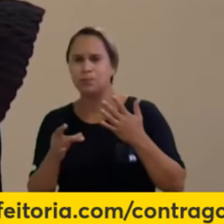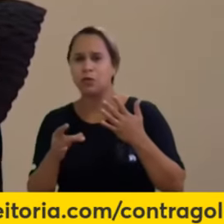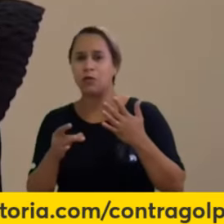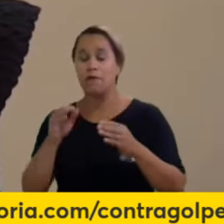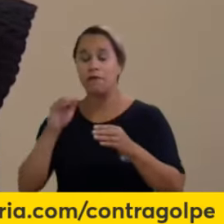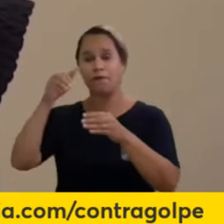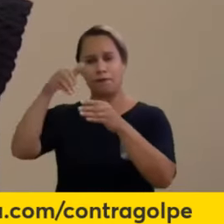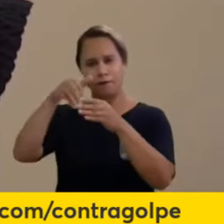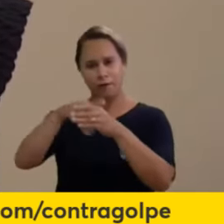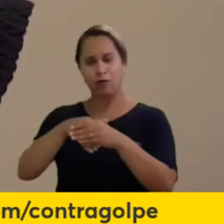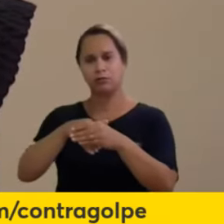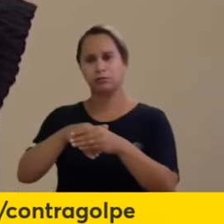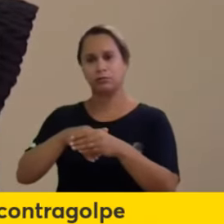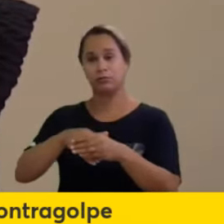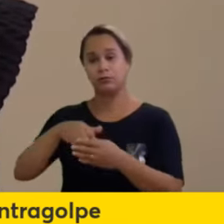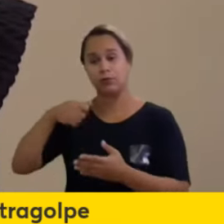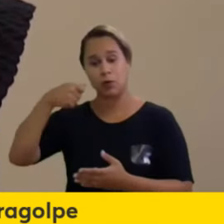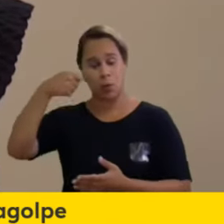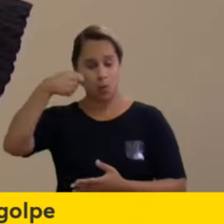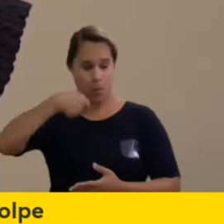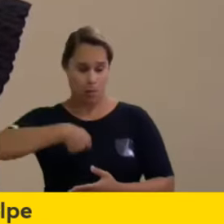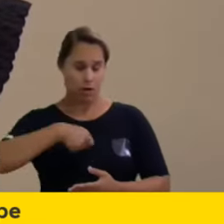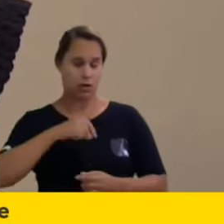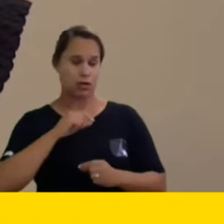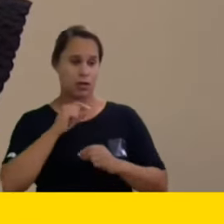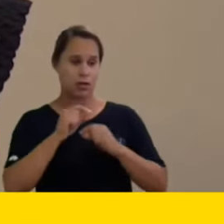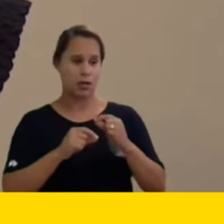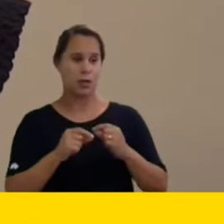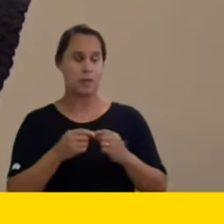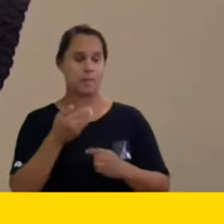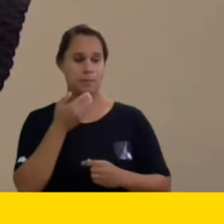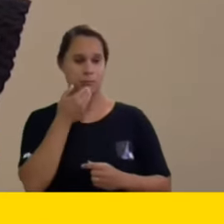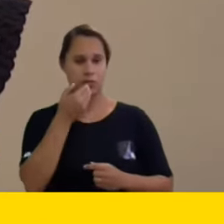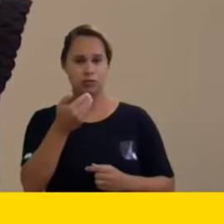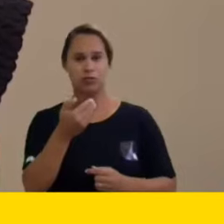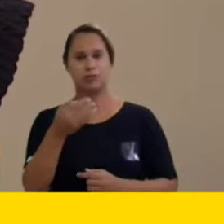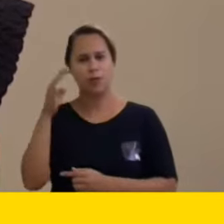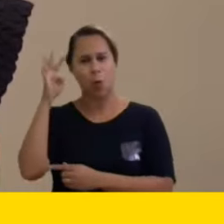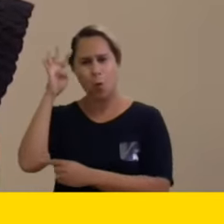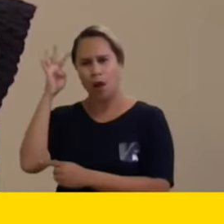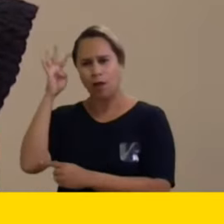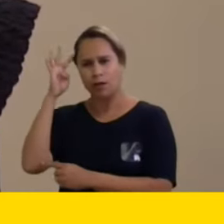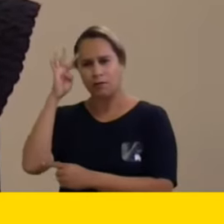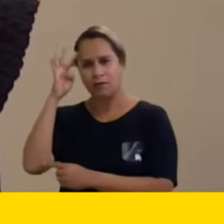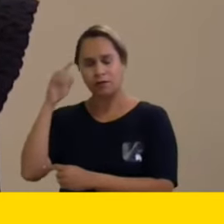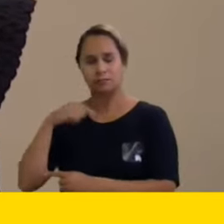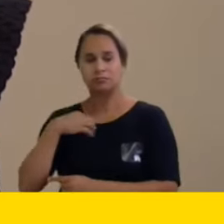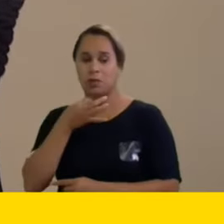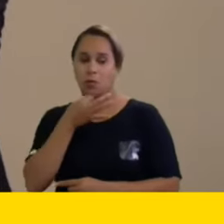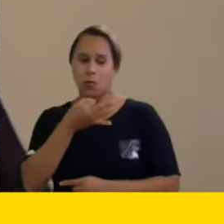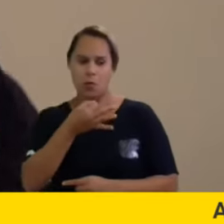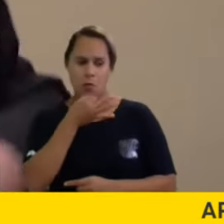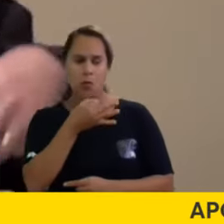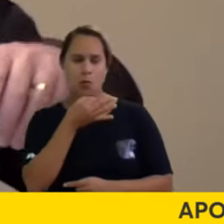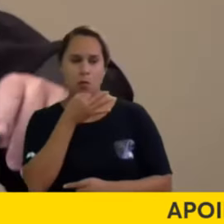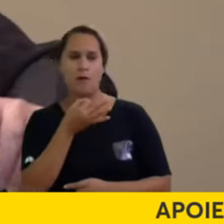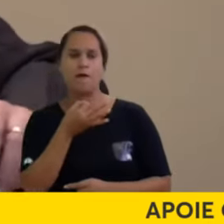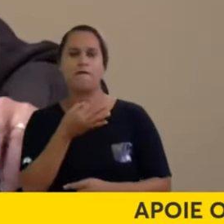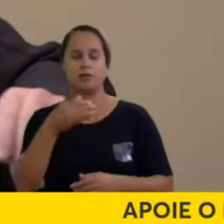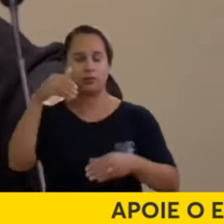pedir vistas para na próxima quarta-feira já trazer a minha a minha sugestão de voto aos demais colegas